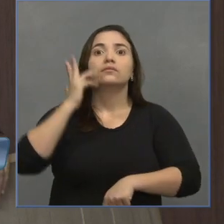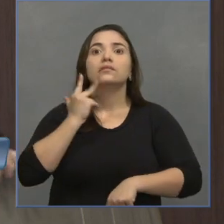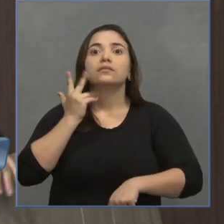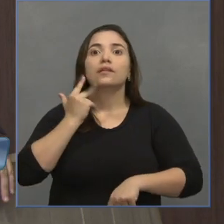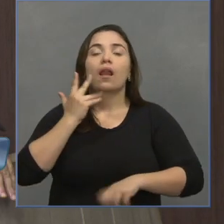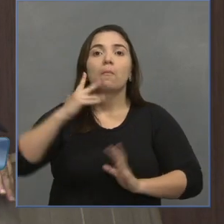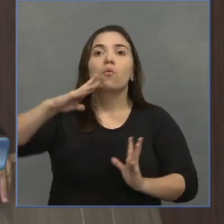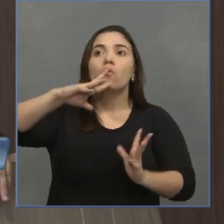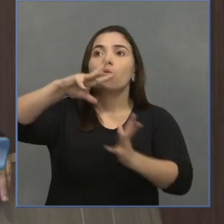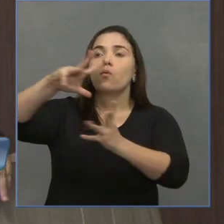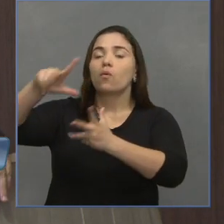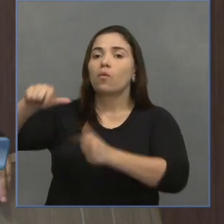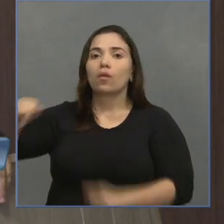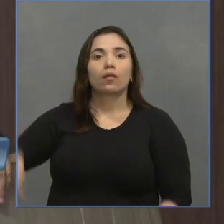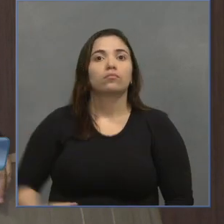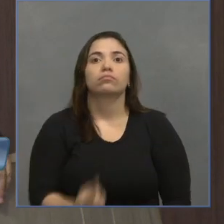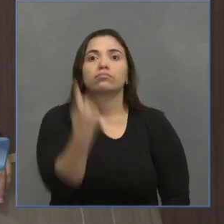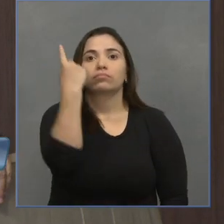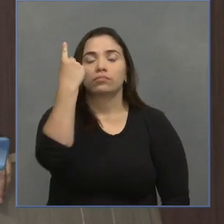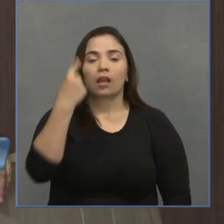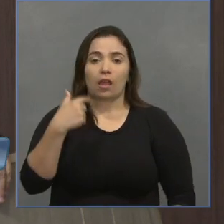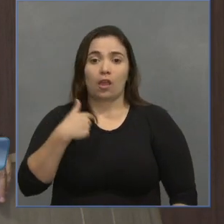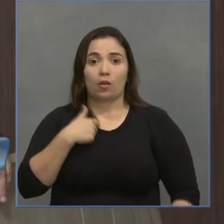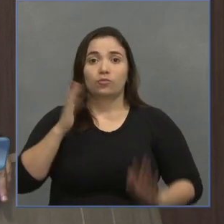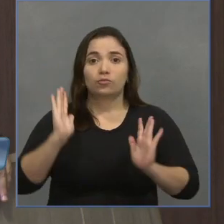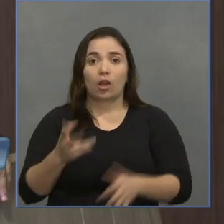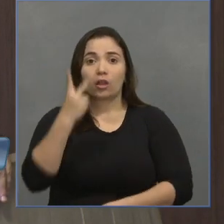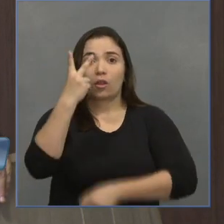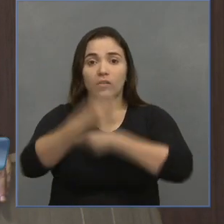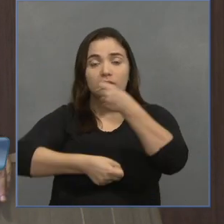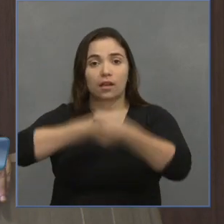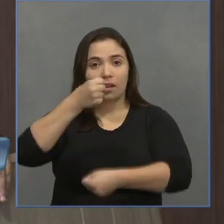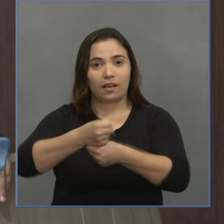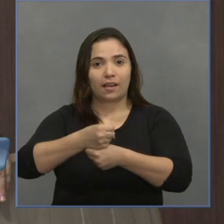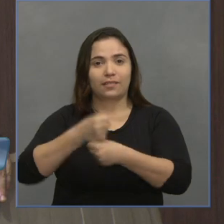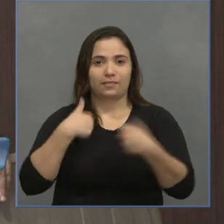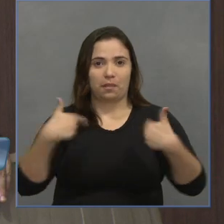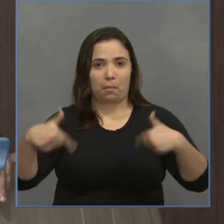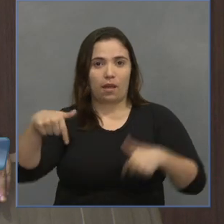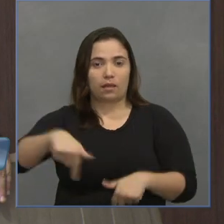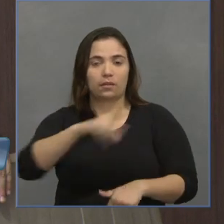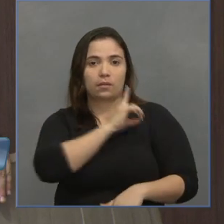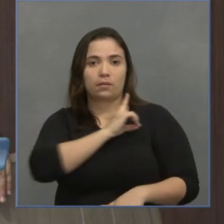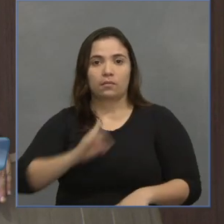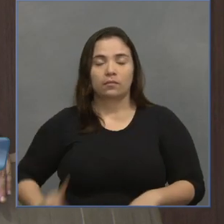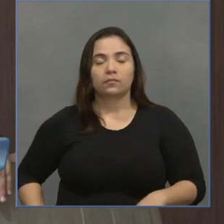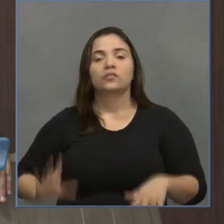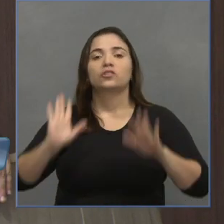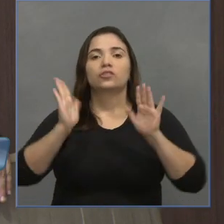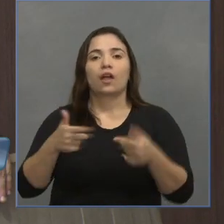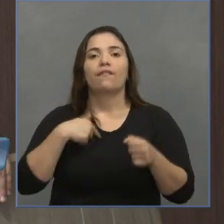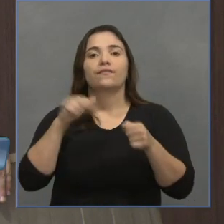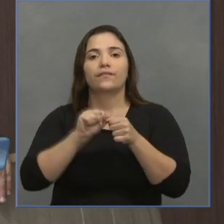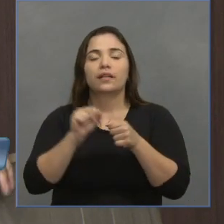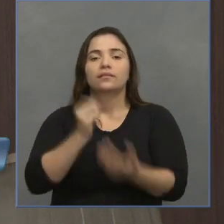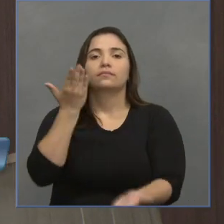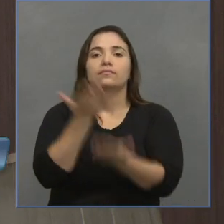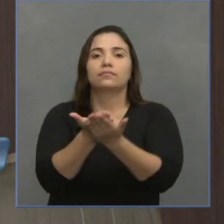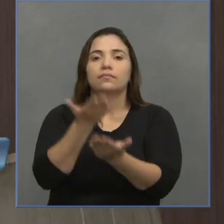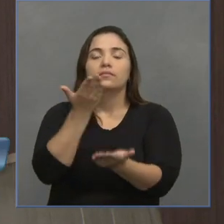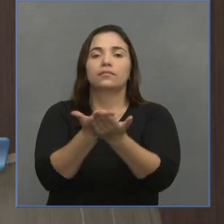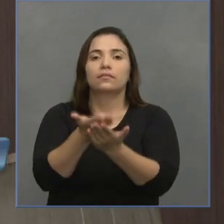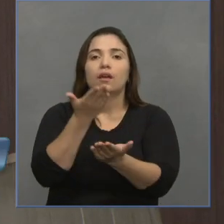perdi nesse plenário, nesses 2 anos e meio, 4 vezes emendas minhas para isentar a microgeração de energia